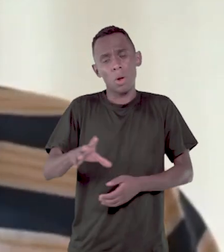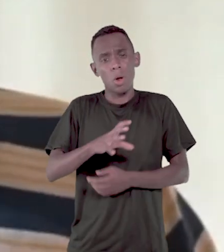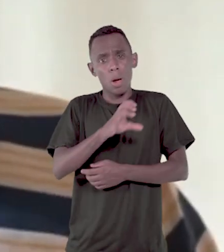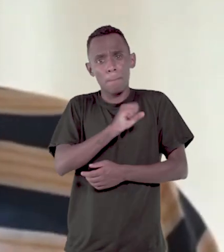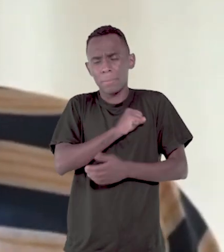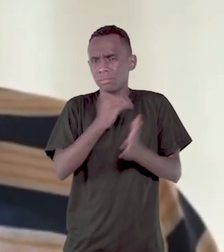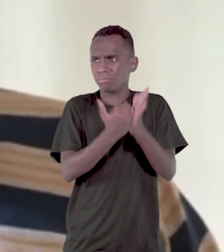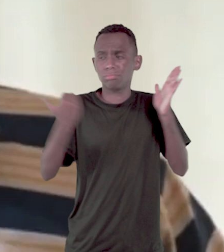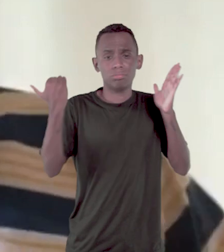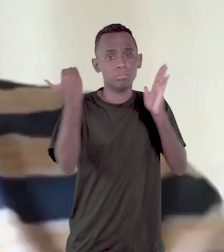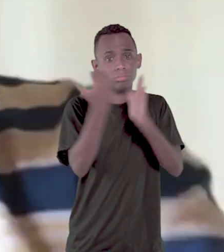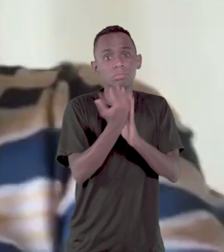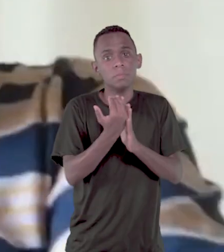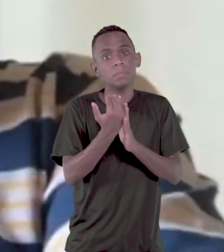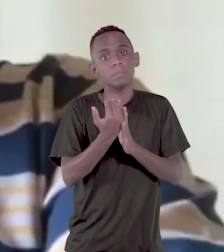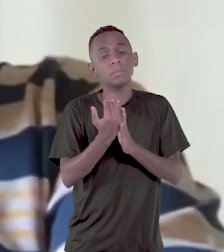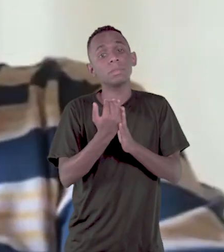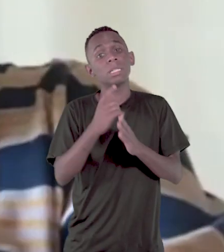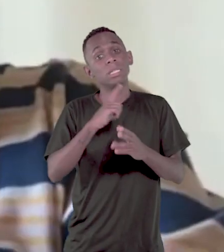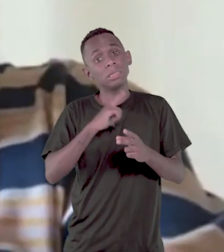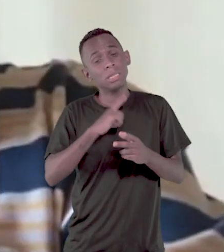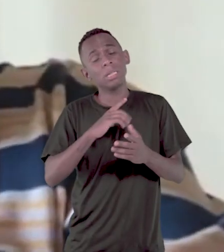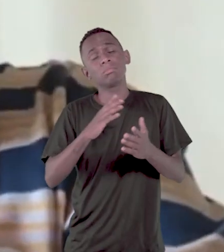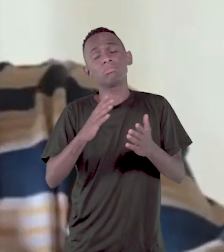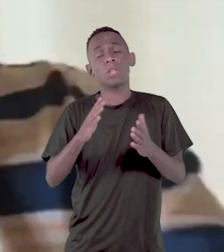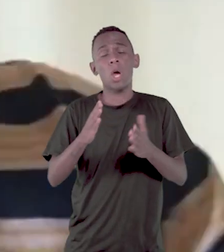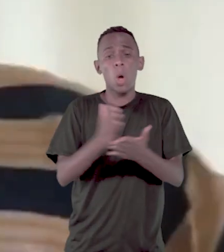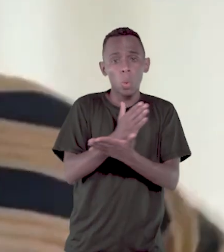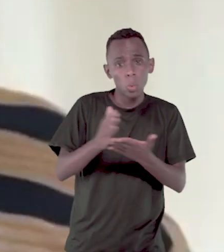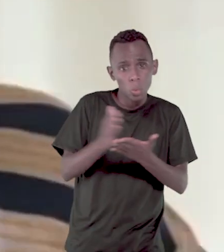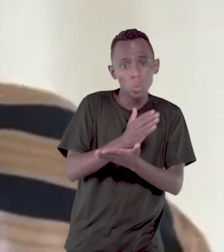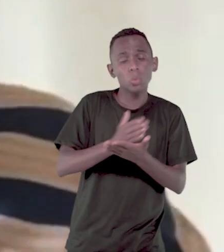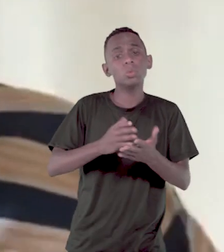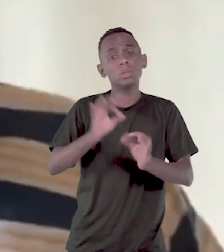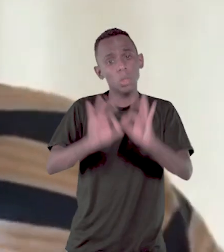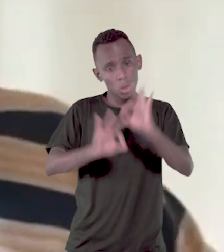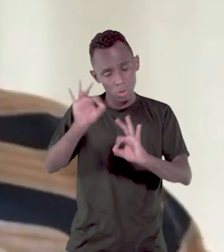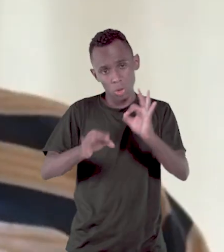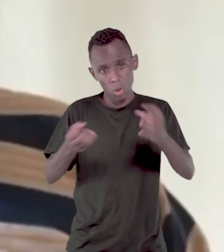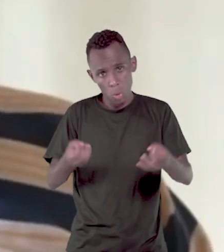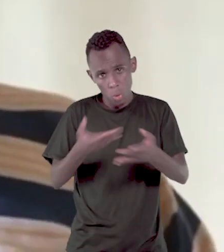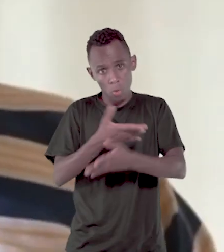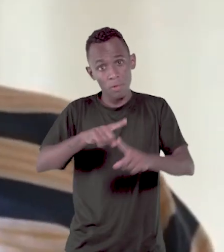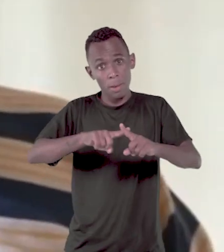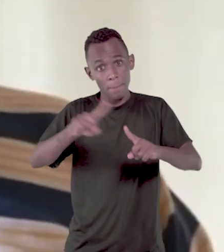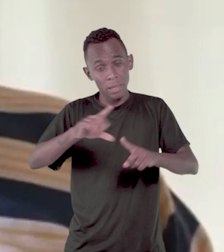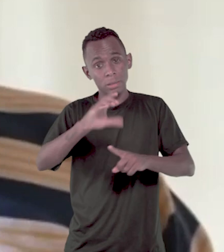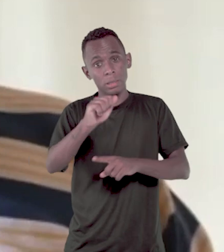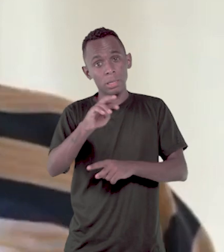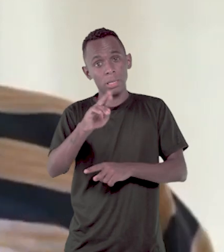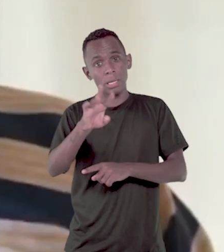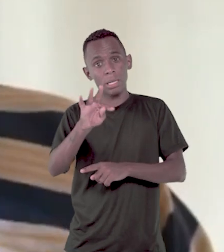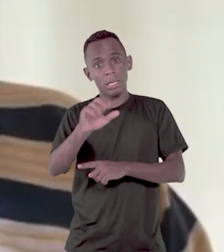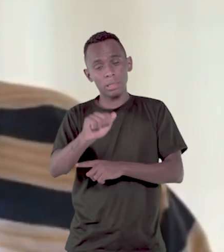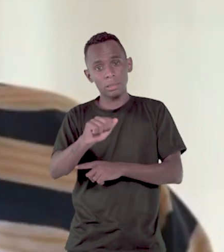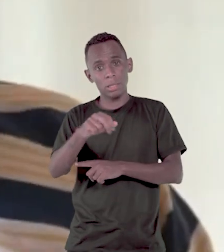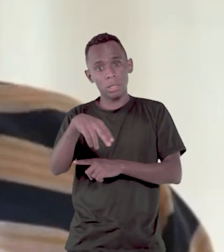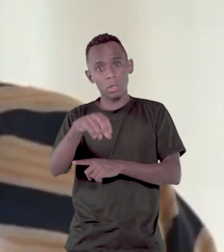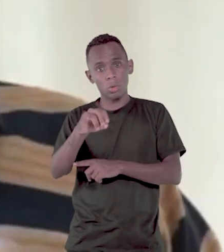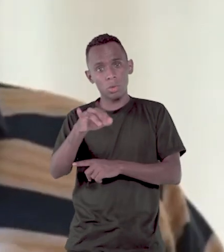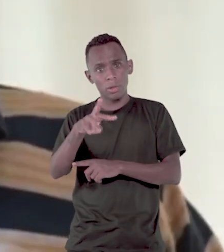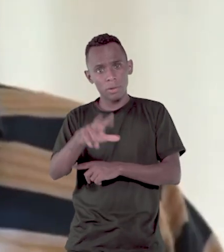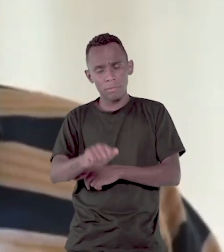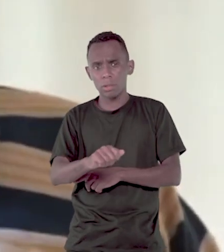foi reeditado. Né? O Agressor, de vez em quando, ele é reeditado ainda, a ideia está na 5ª edição, mas o